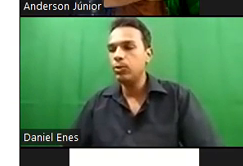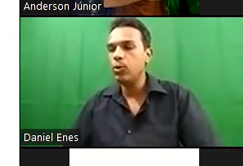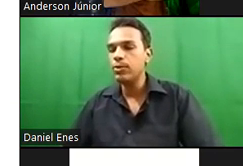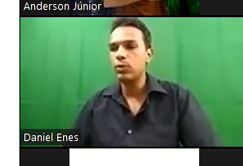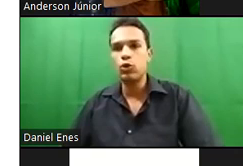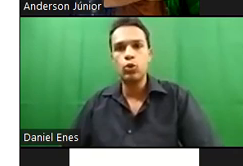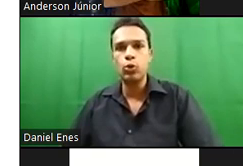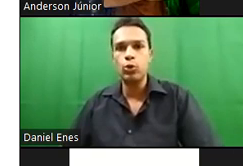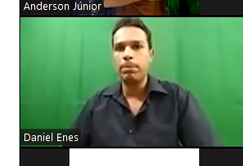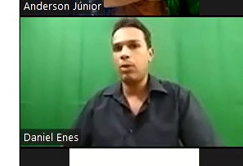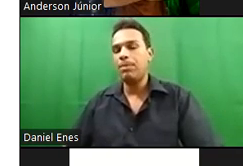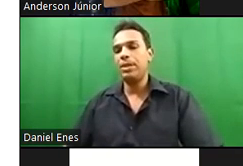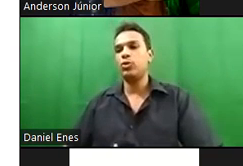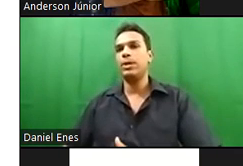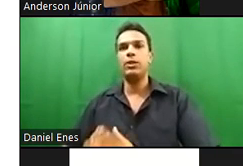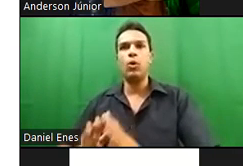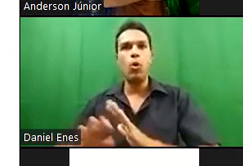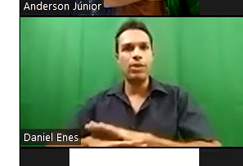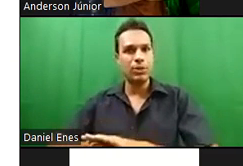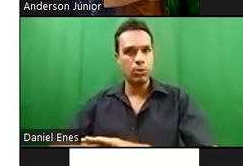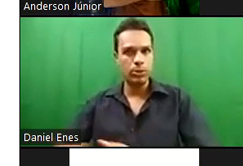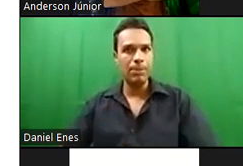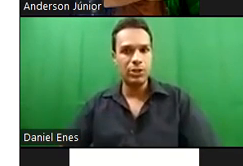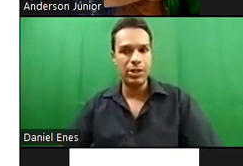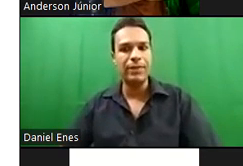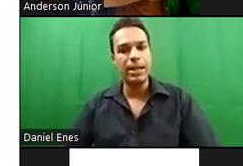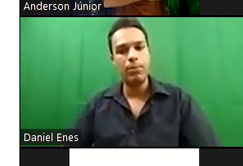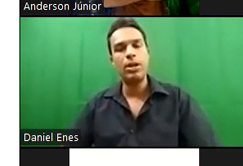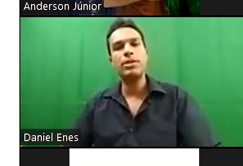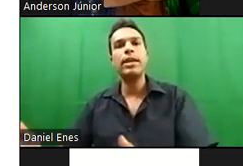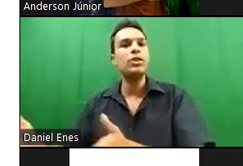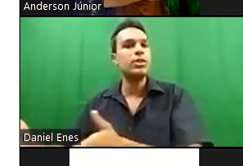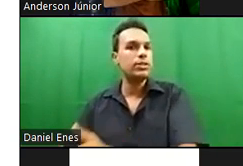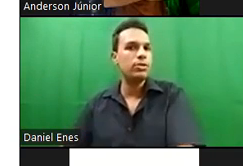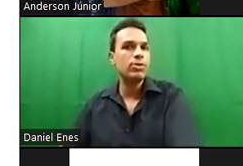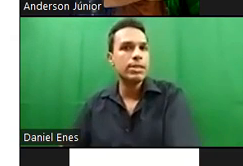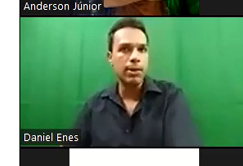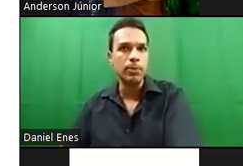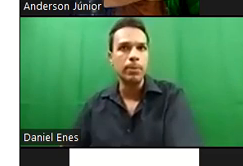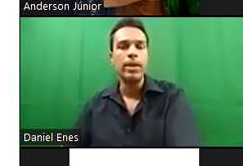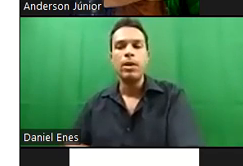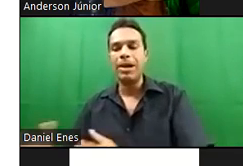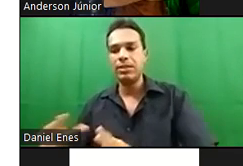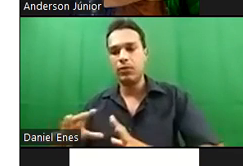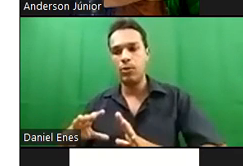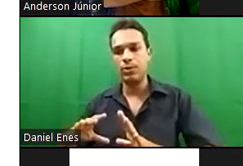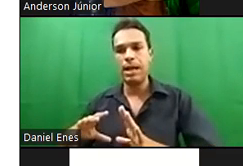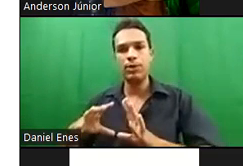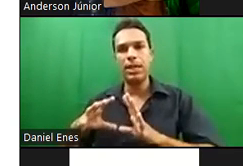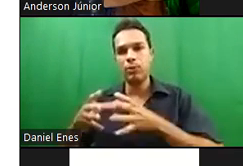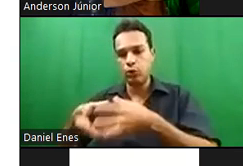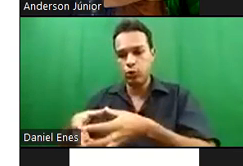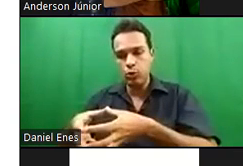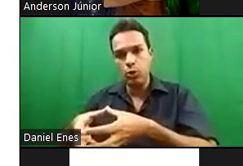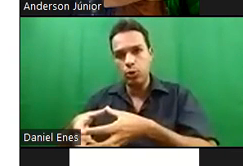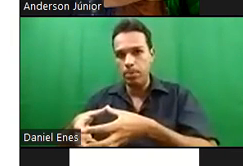que eu não estou usando surdo para uma pessoa que não ouve absolutamente nada. Ela pode ter resquícios de audição, mas eu vou usar o